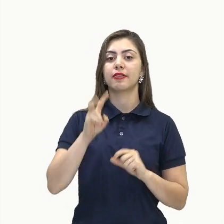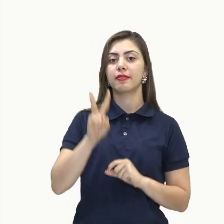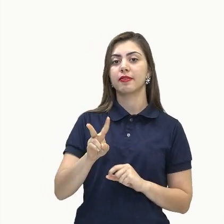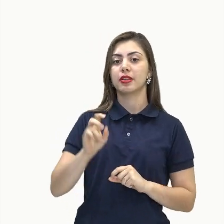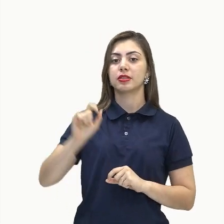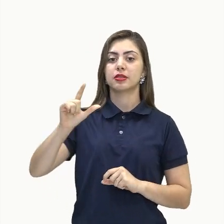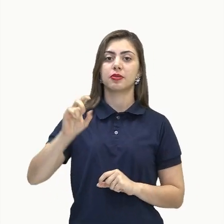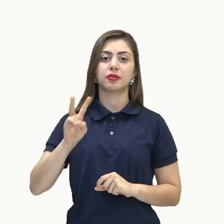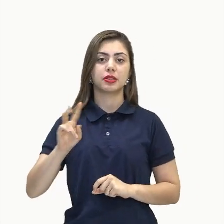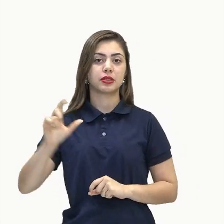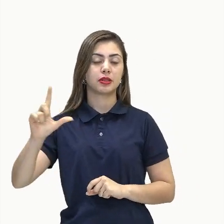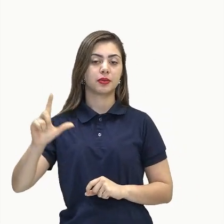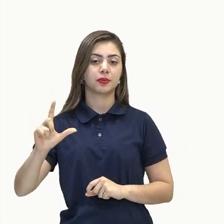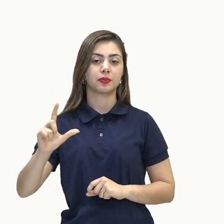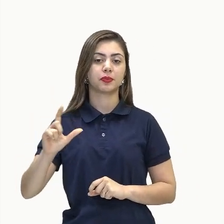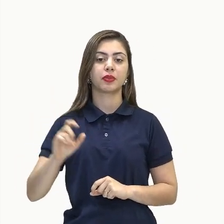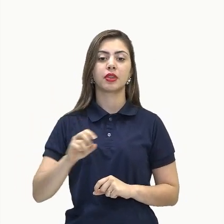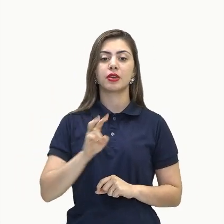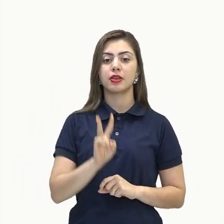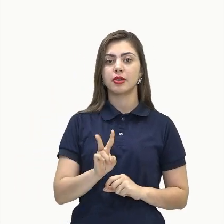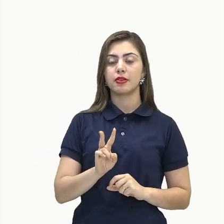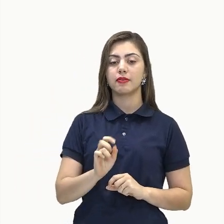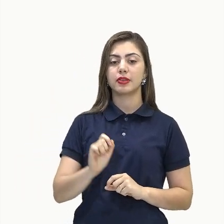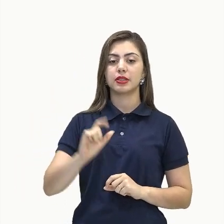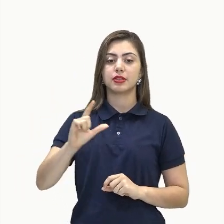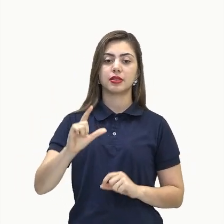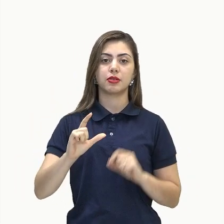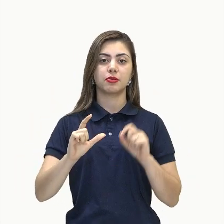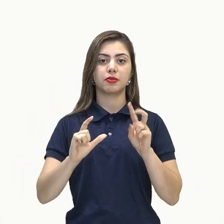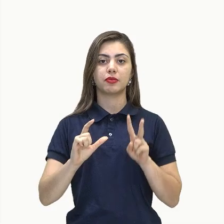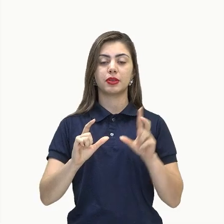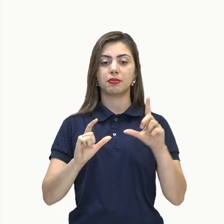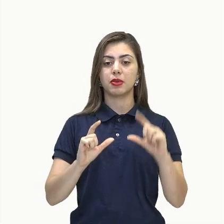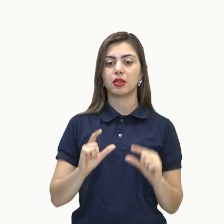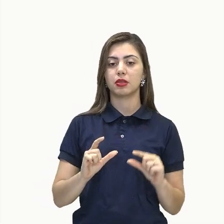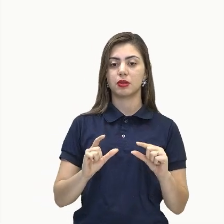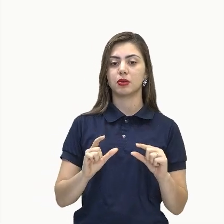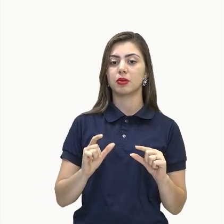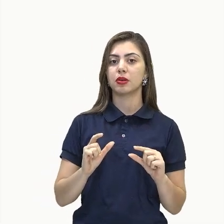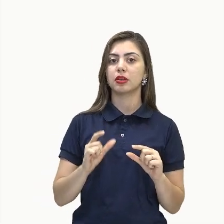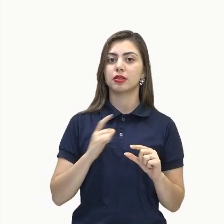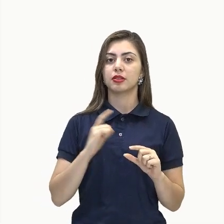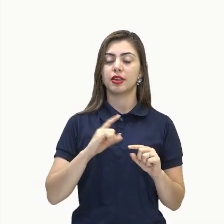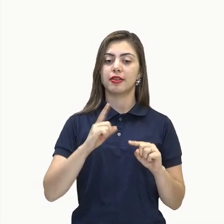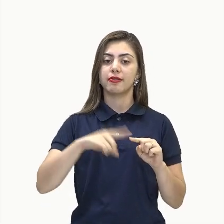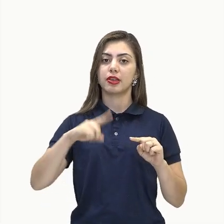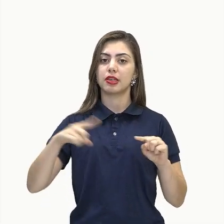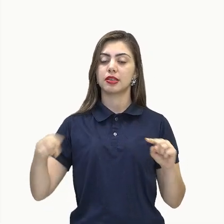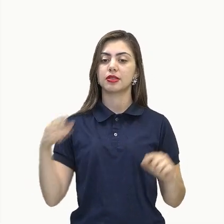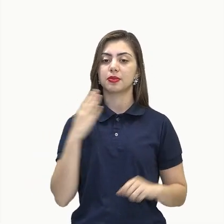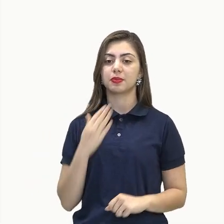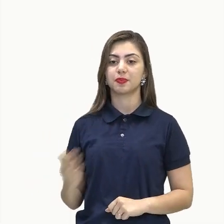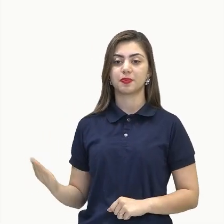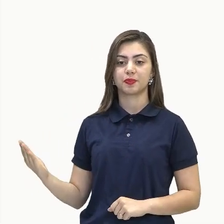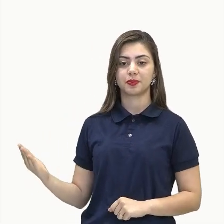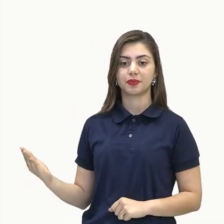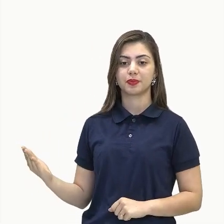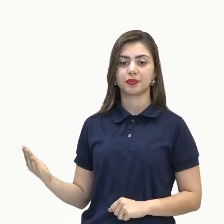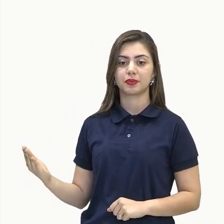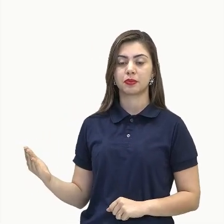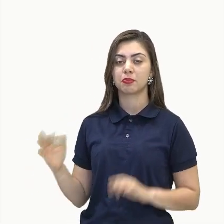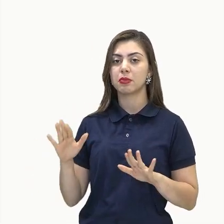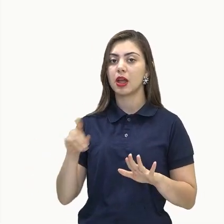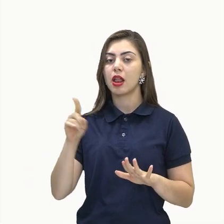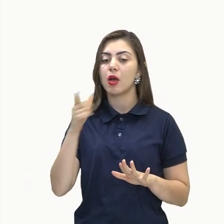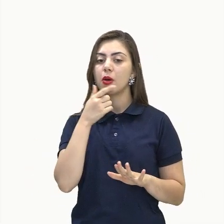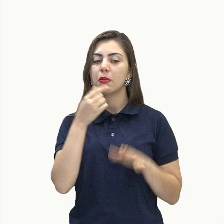Vzão, Vzão, Vzinho, Vzão, Vzinho e Vzinho, Vzinho. Uma coisa que chamou a atenção dele foi que